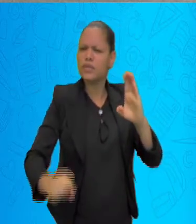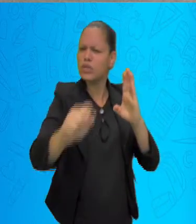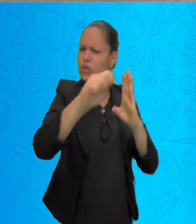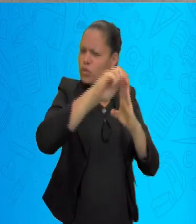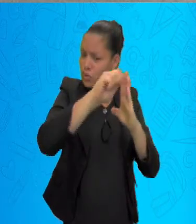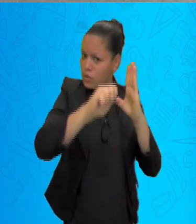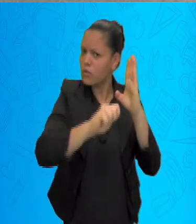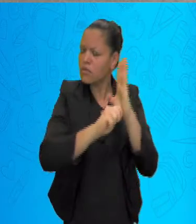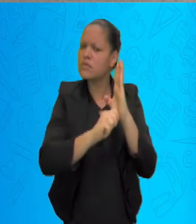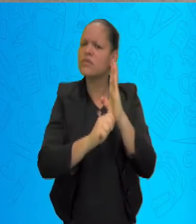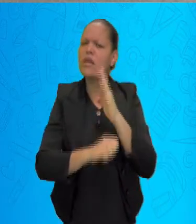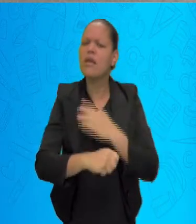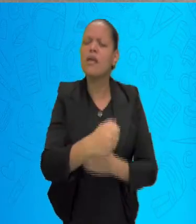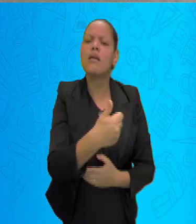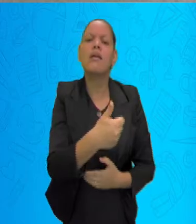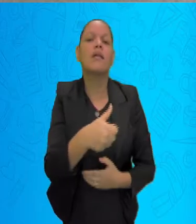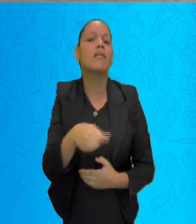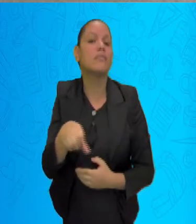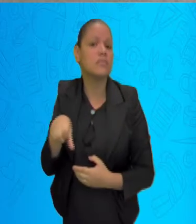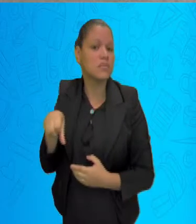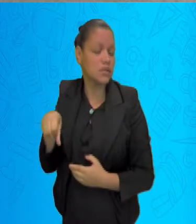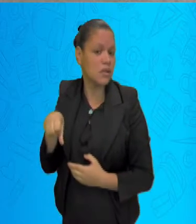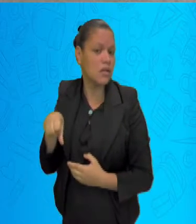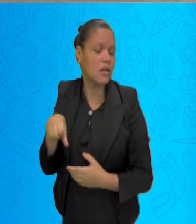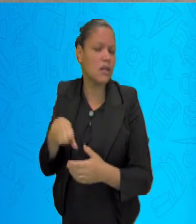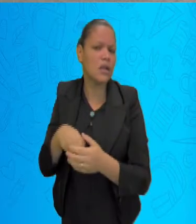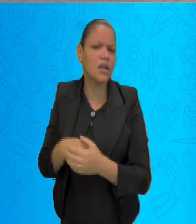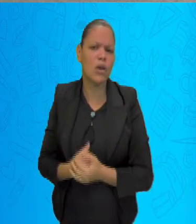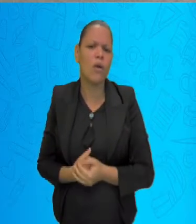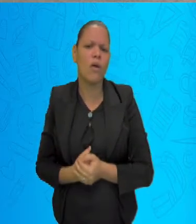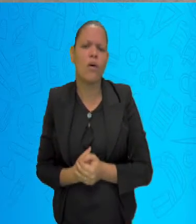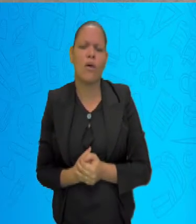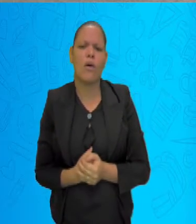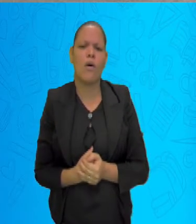século XVIII, o peruano Pablo